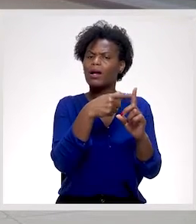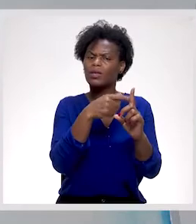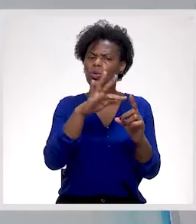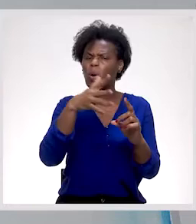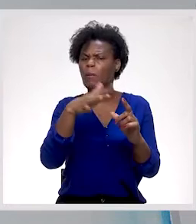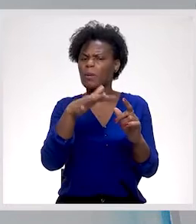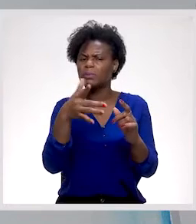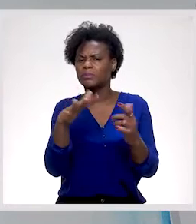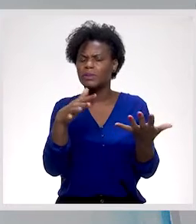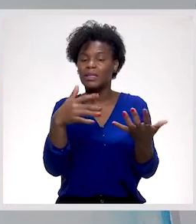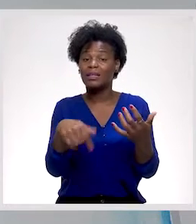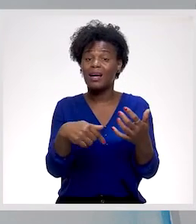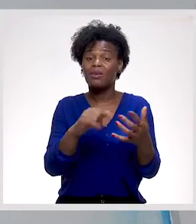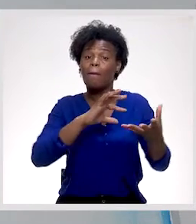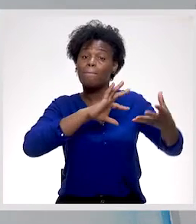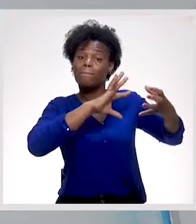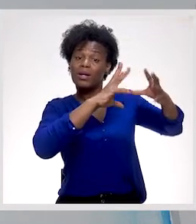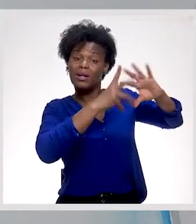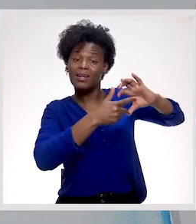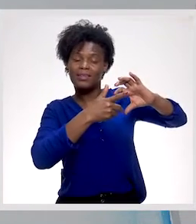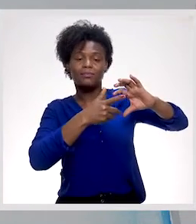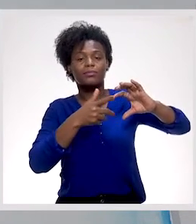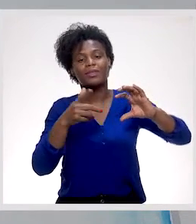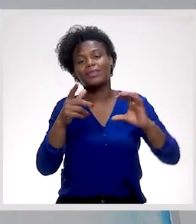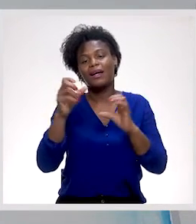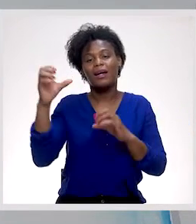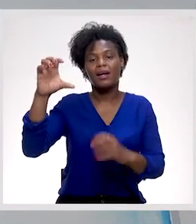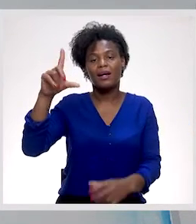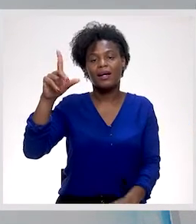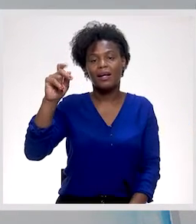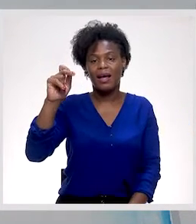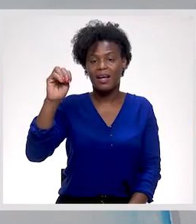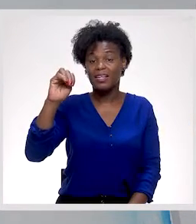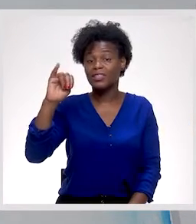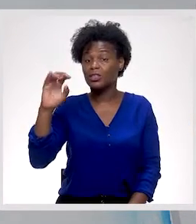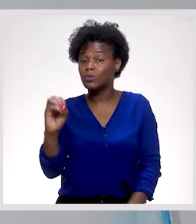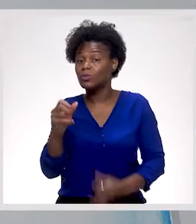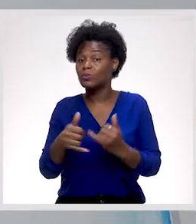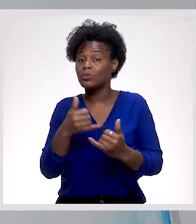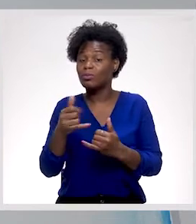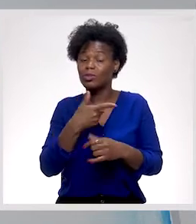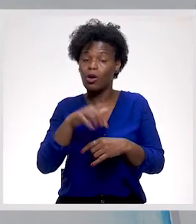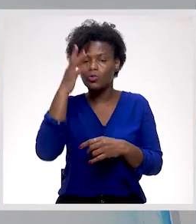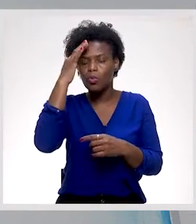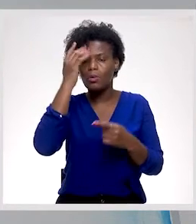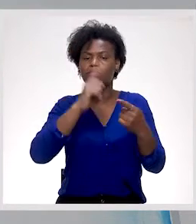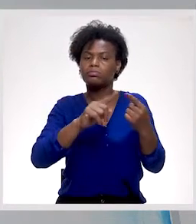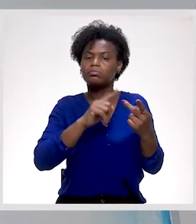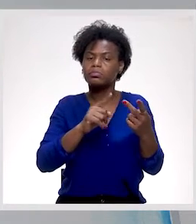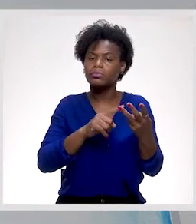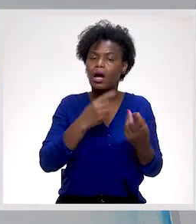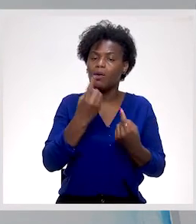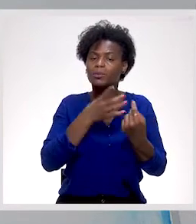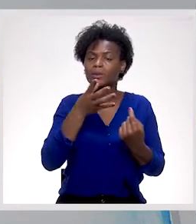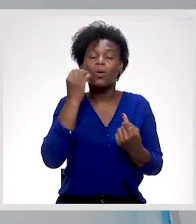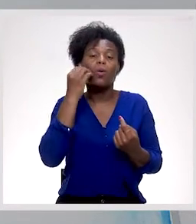aproximada dos planetas clássicos. E depois enumeramos algumas características do